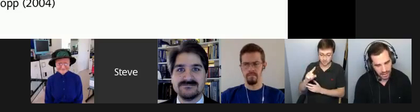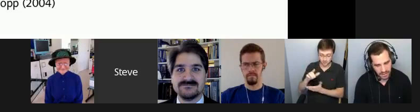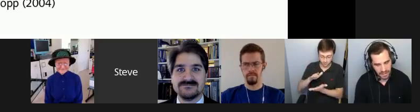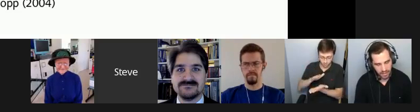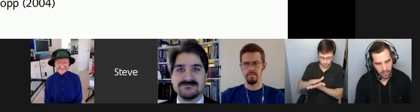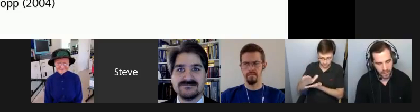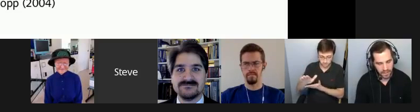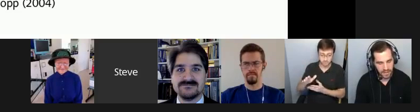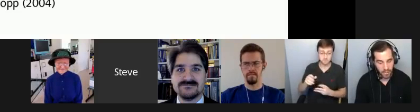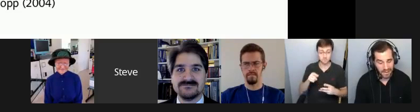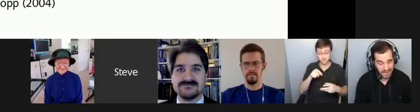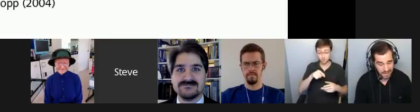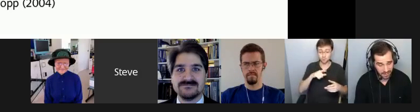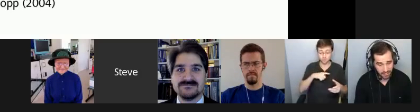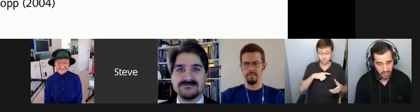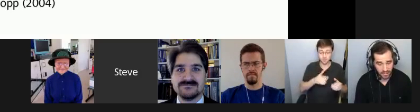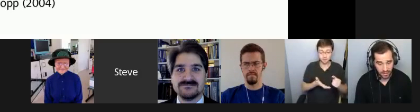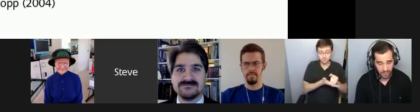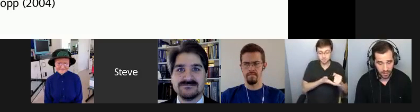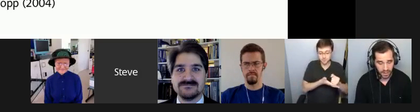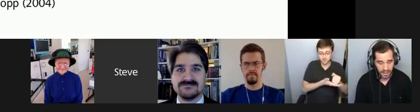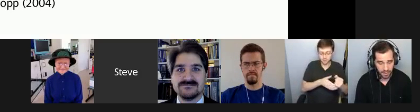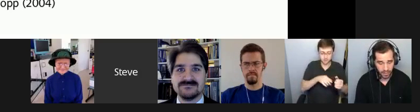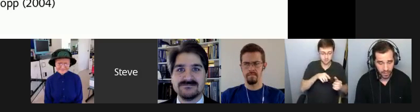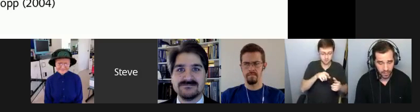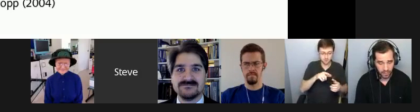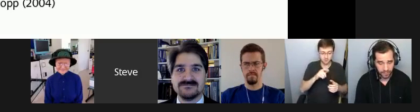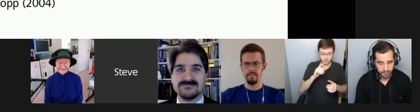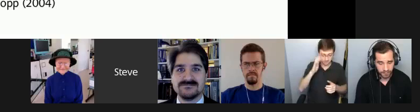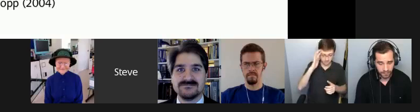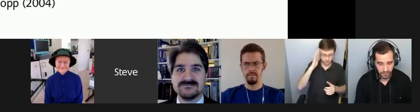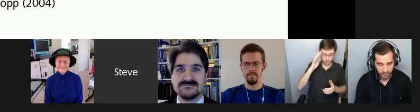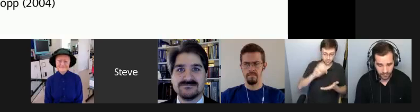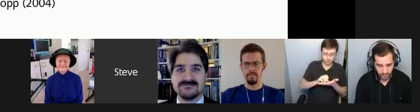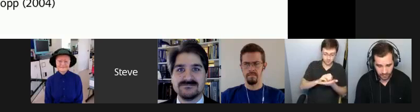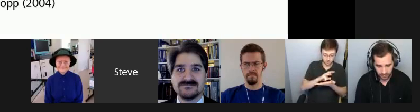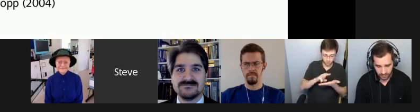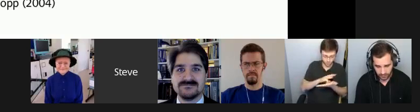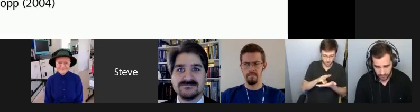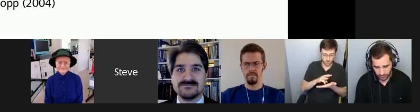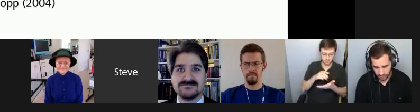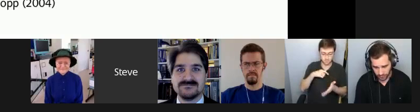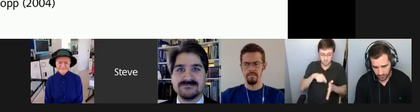agora ele está numa segunda edição, foi publicado há pouco.